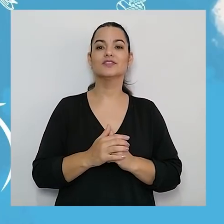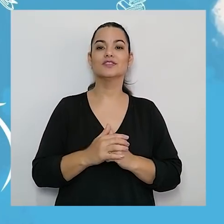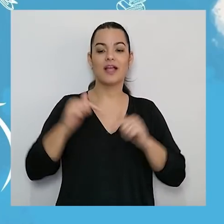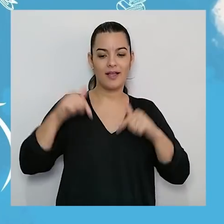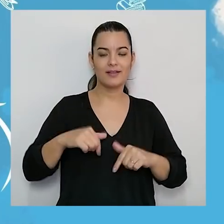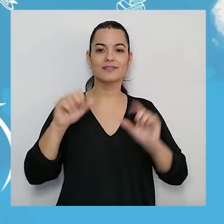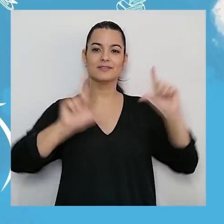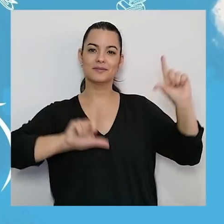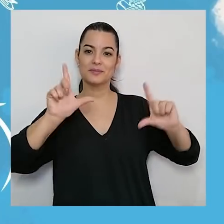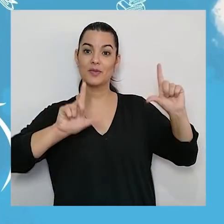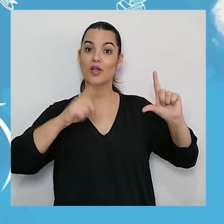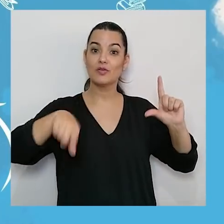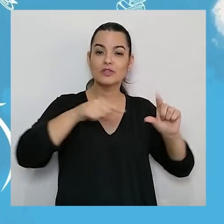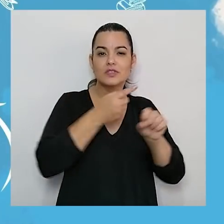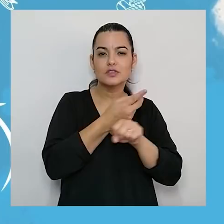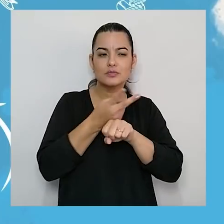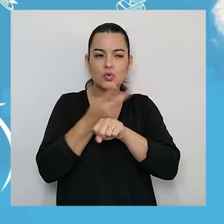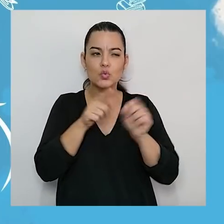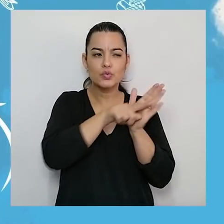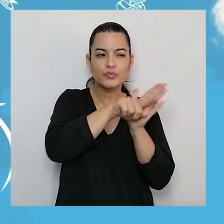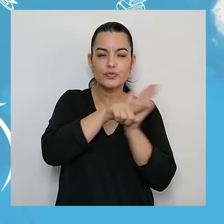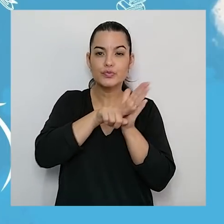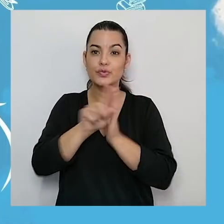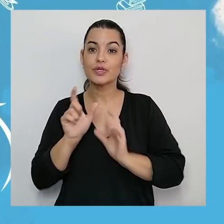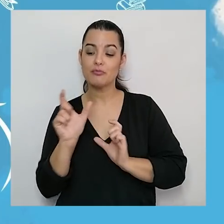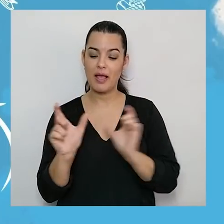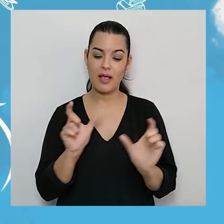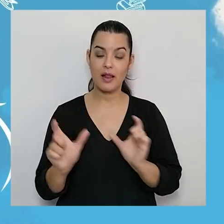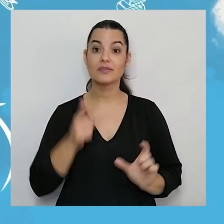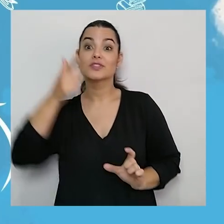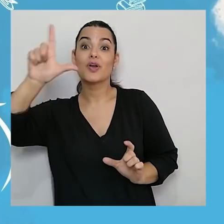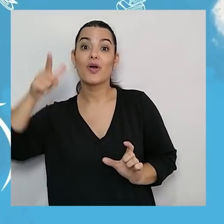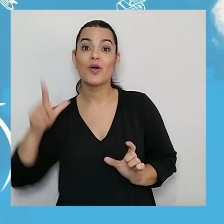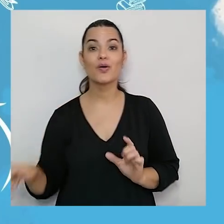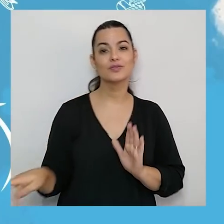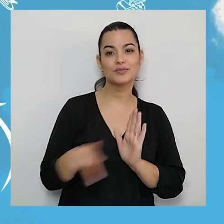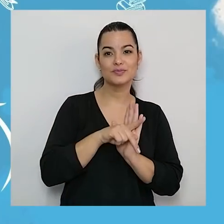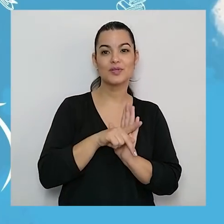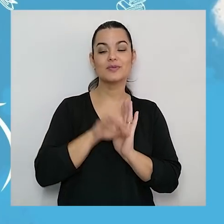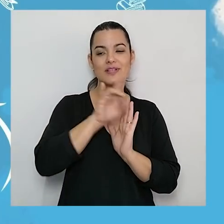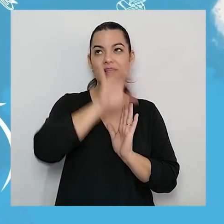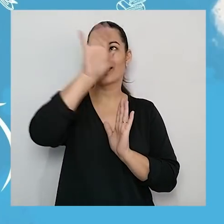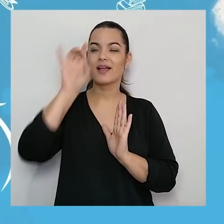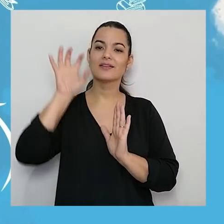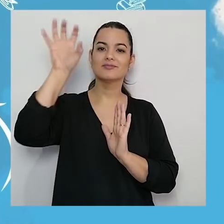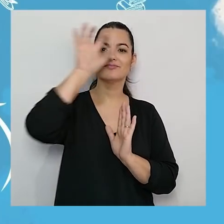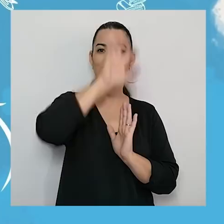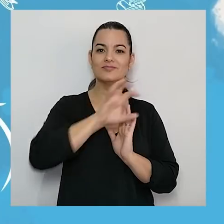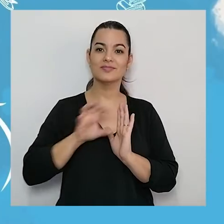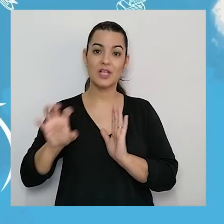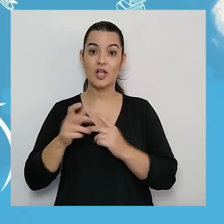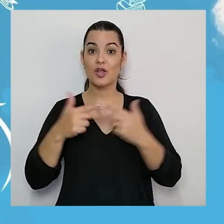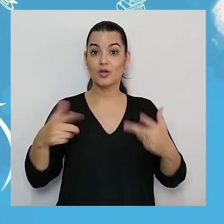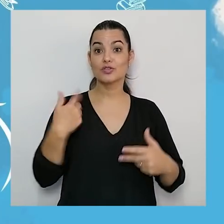no programa, você vai investigar outras palavras que são típicas dessas regiões.